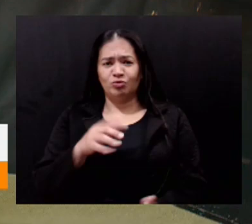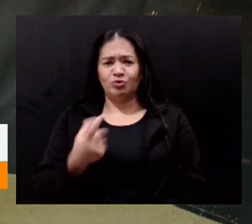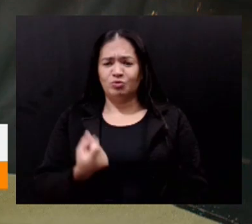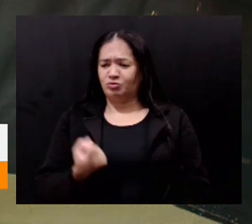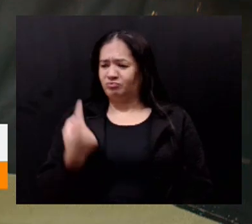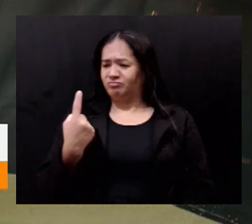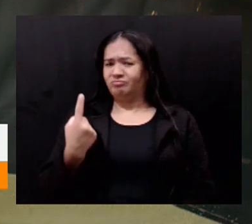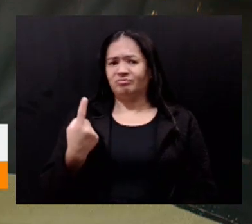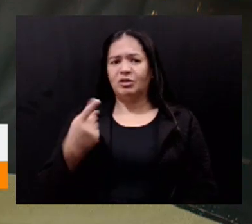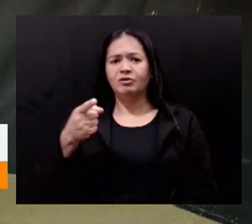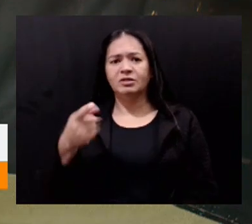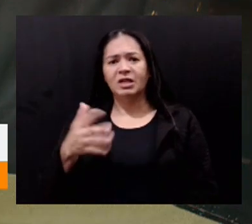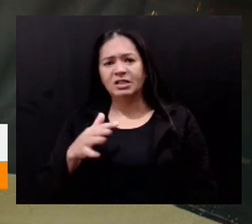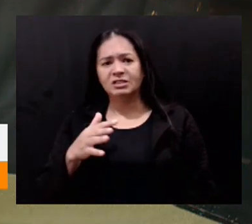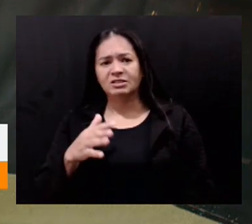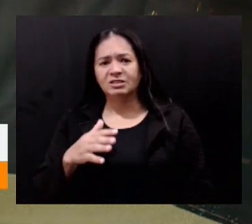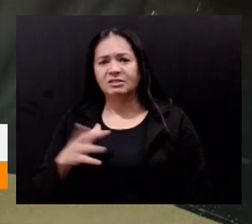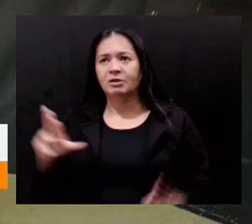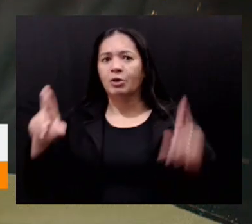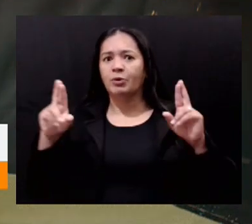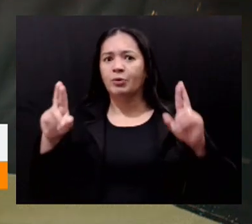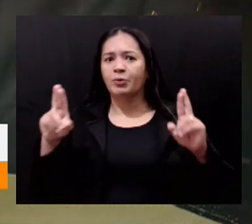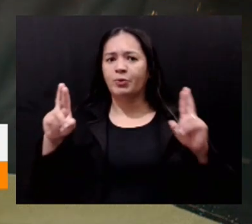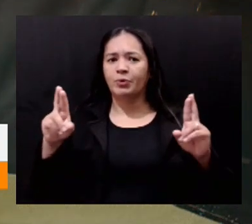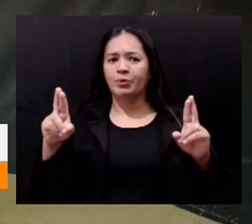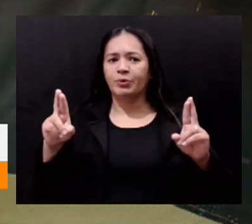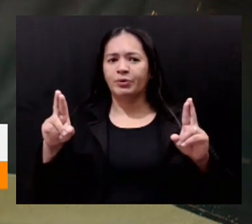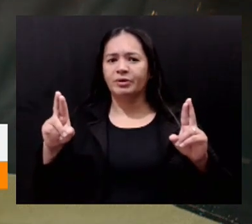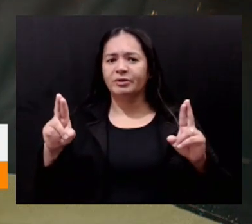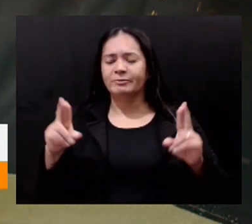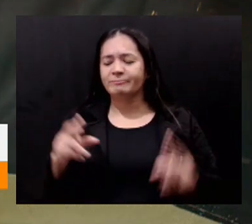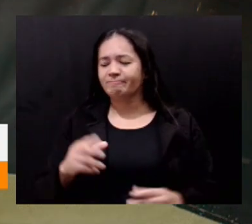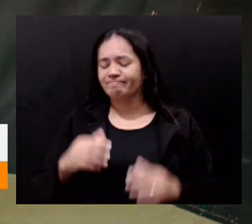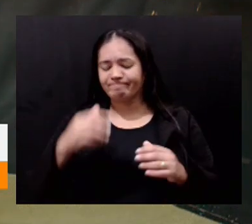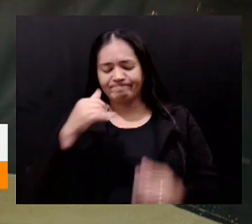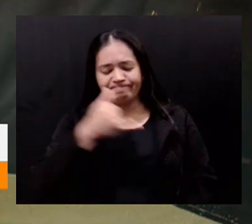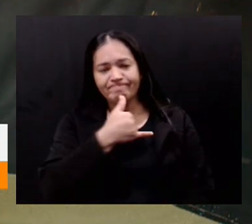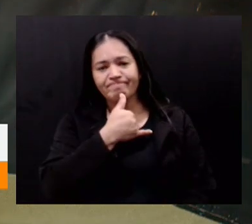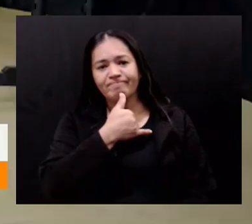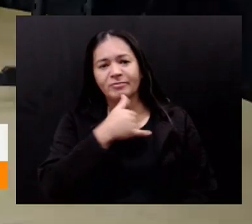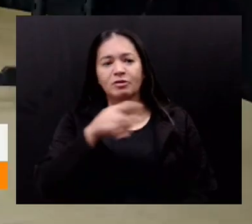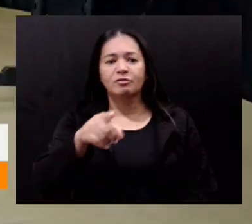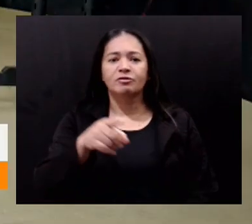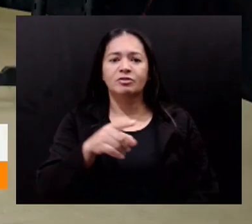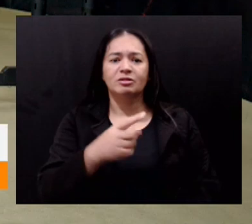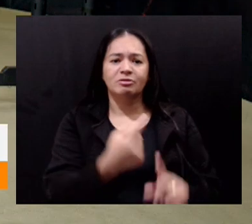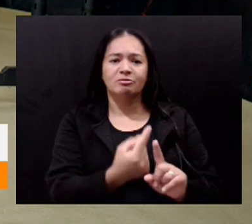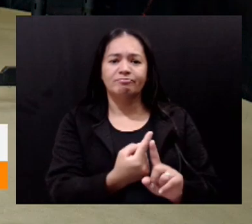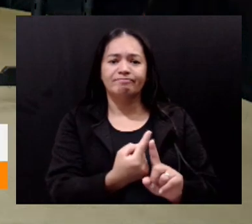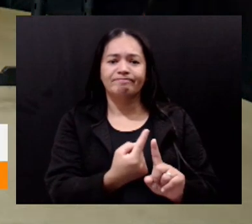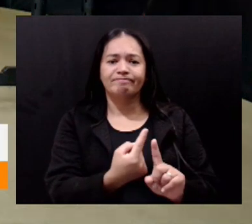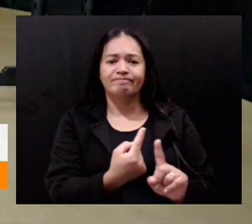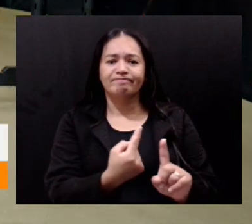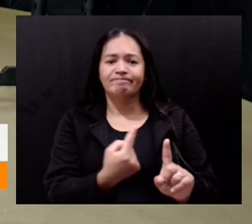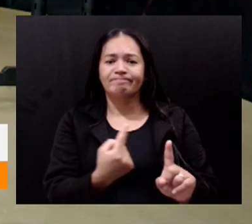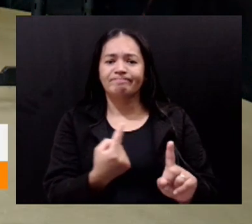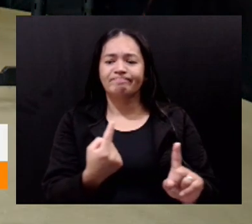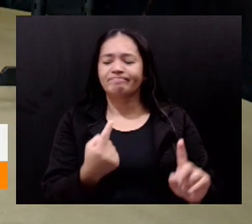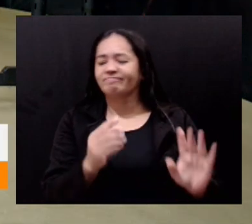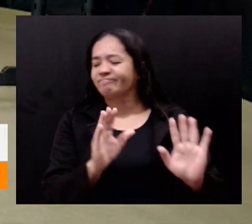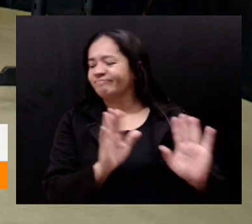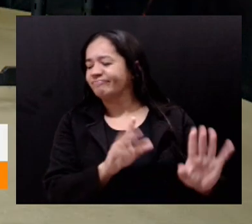uma expectativa, acaba se decepcionando, e aí você acaba se afastando e você não sabe, não consegue diferenciar